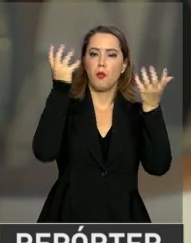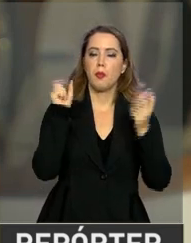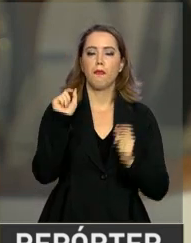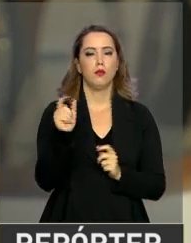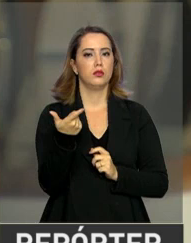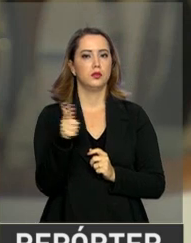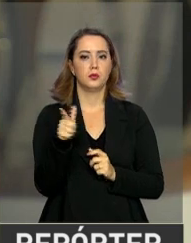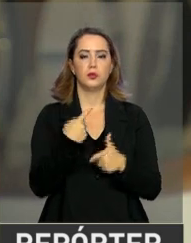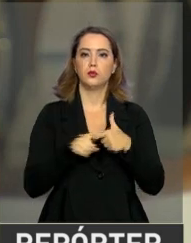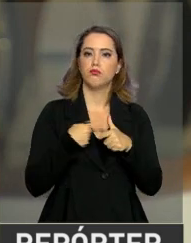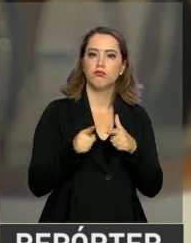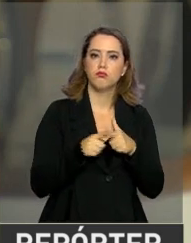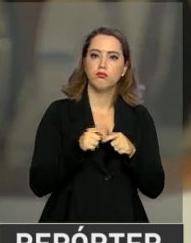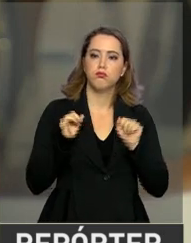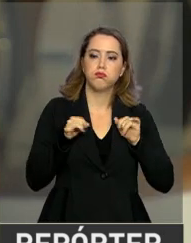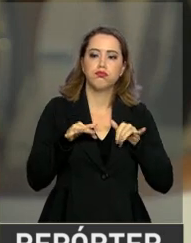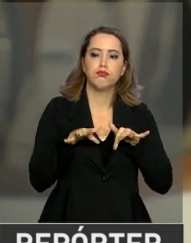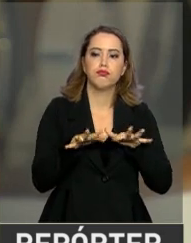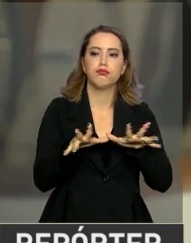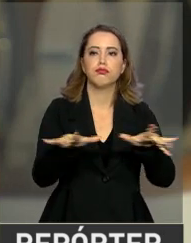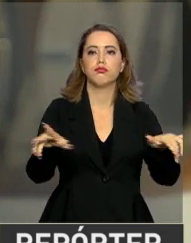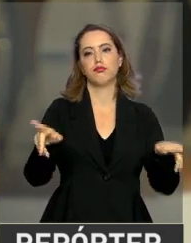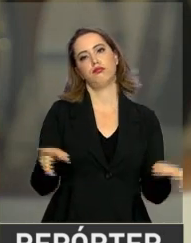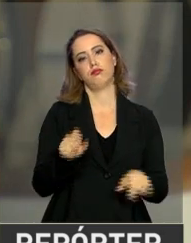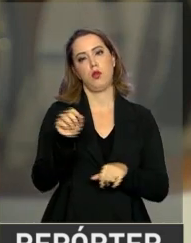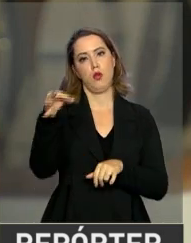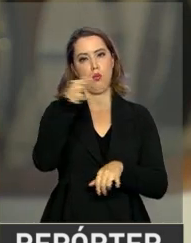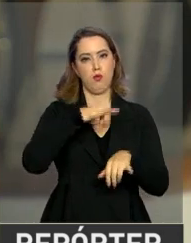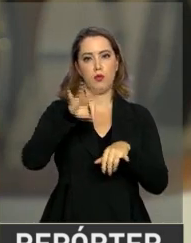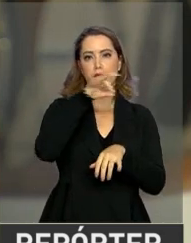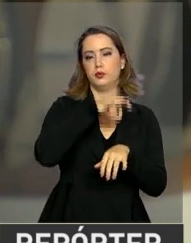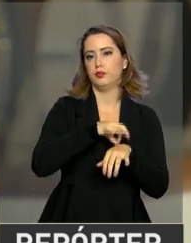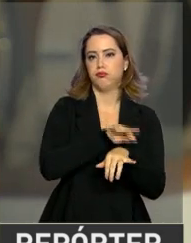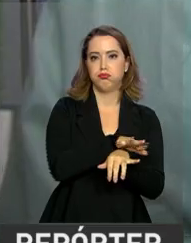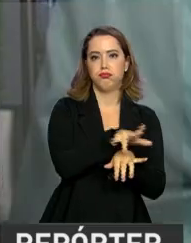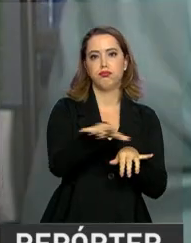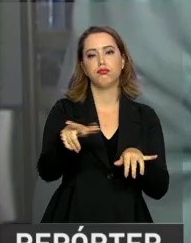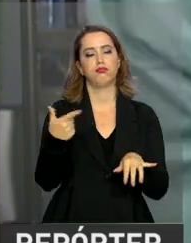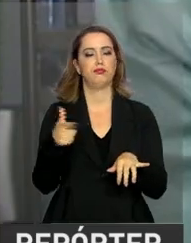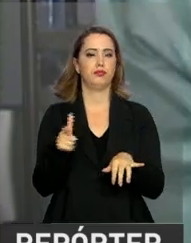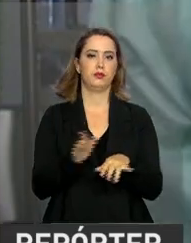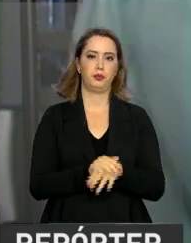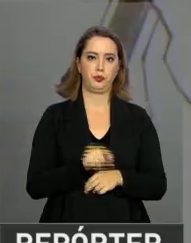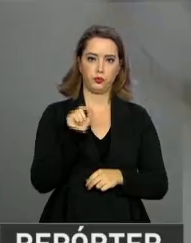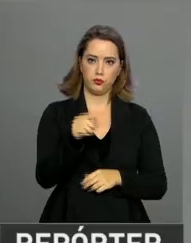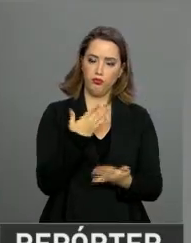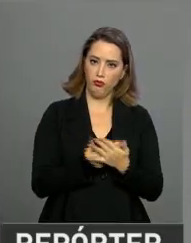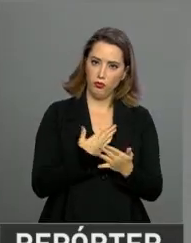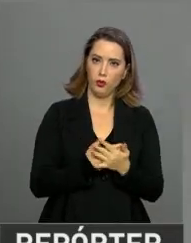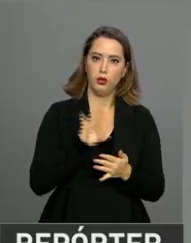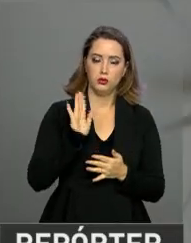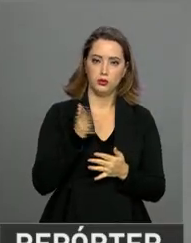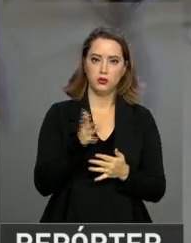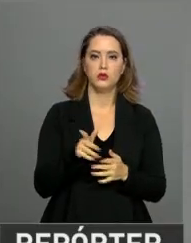a proliferação do Aedes aegypti, que transmite a dengue, a chikungunya e o vírus Zika. Estudo das fundações Oswaldo